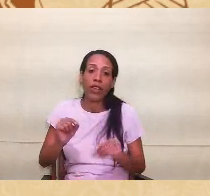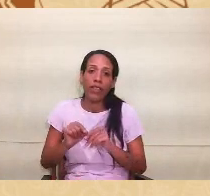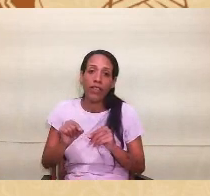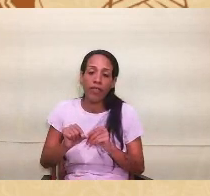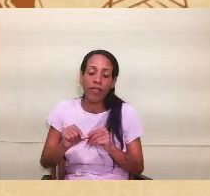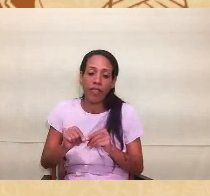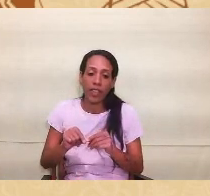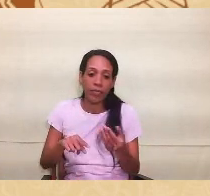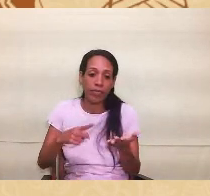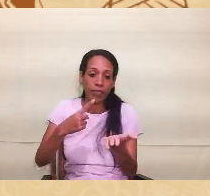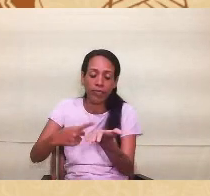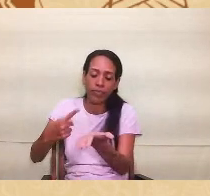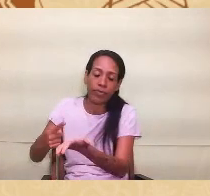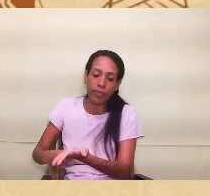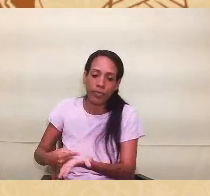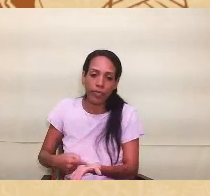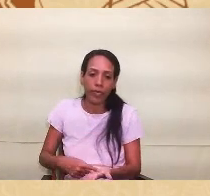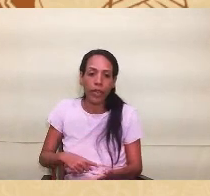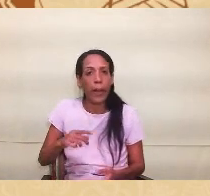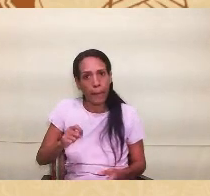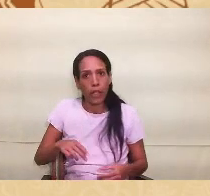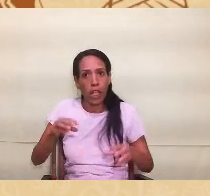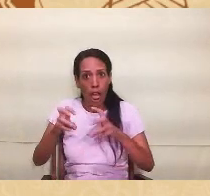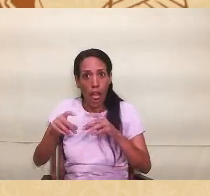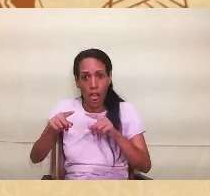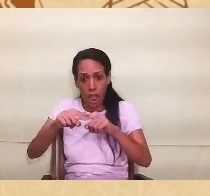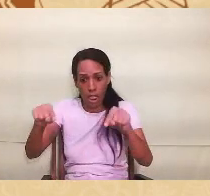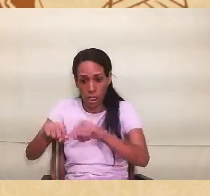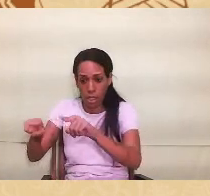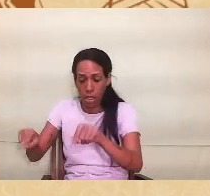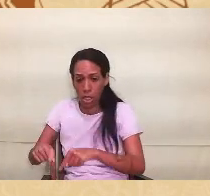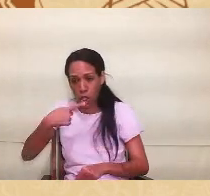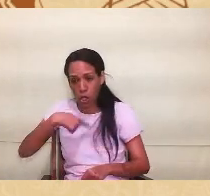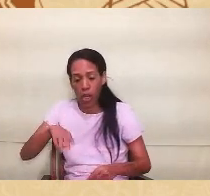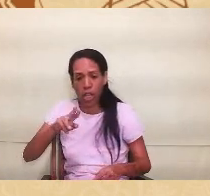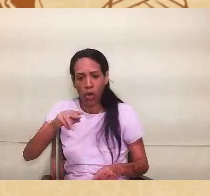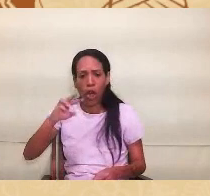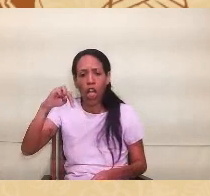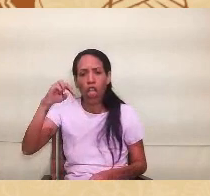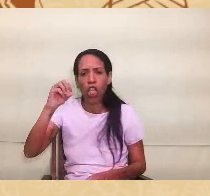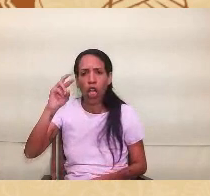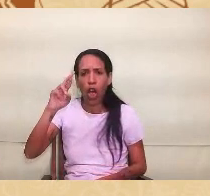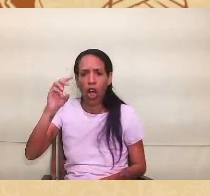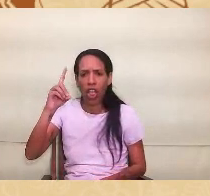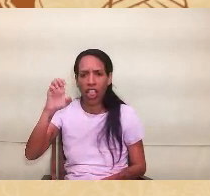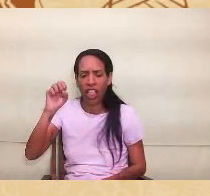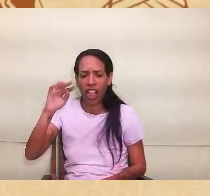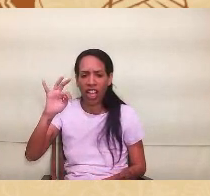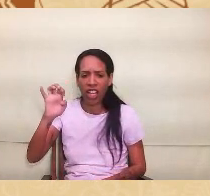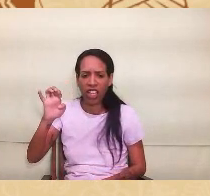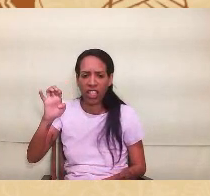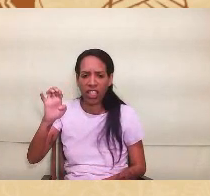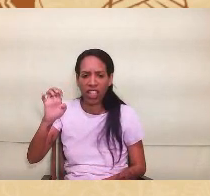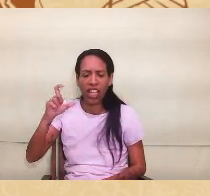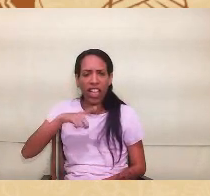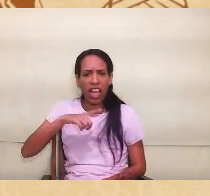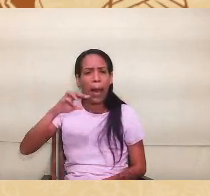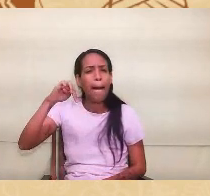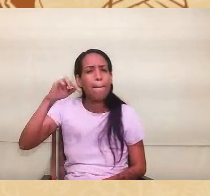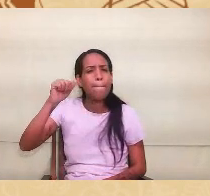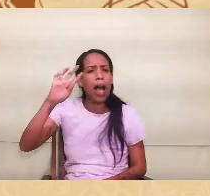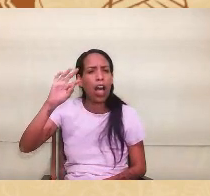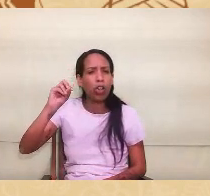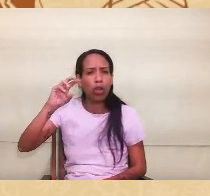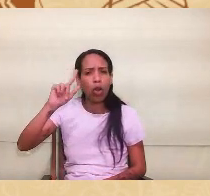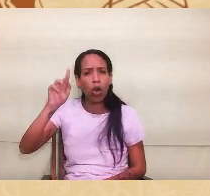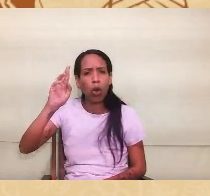autodemarcação. Por isso que territórios como o nosso, especialmente no Nordeste, viu, gente? O Nordeste e Mato Grosso do Sul, boa parte